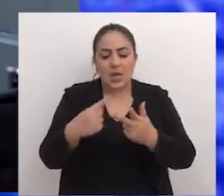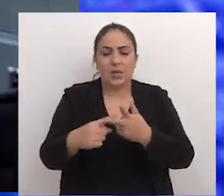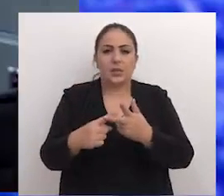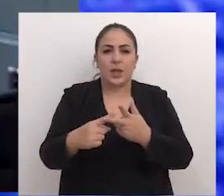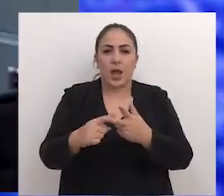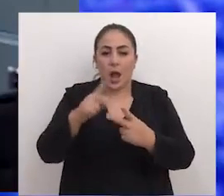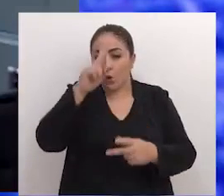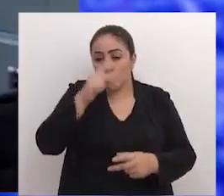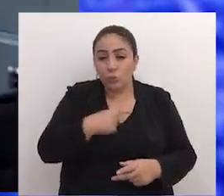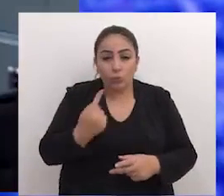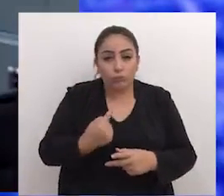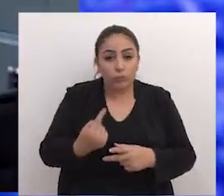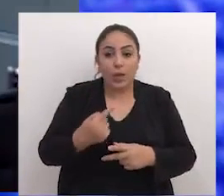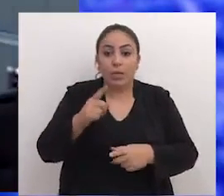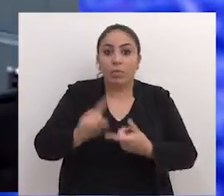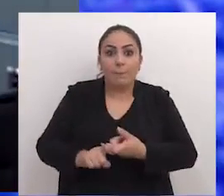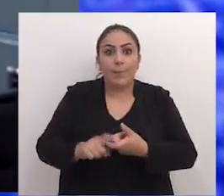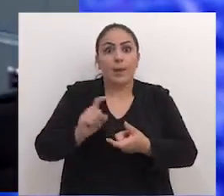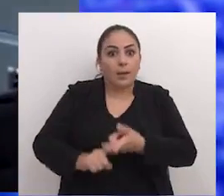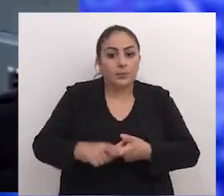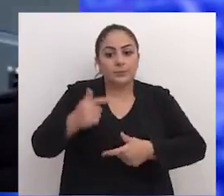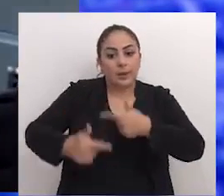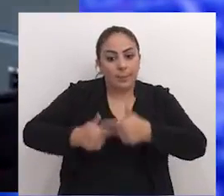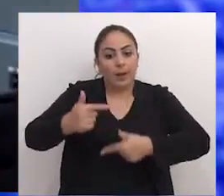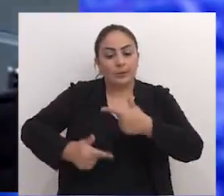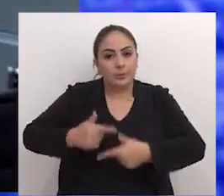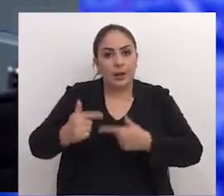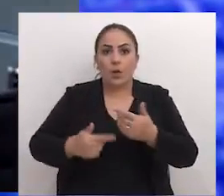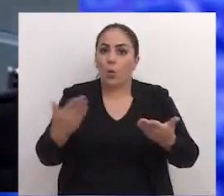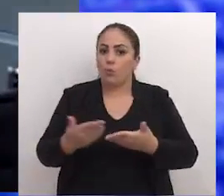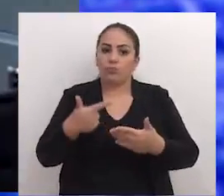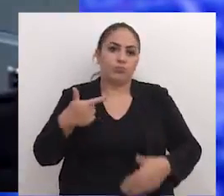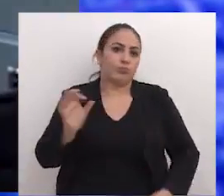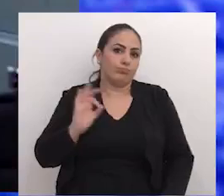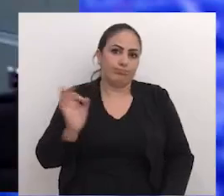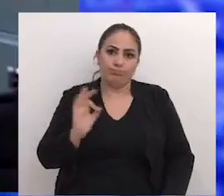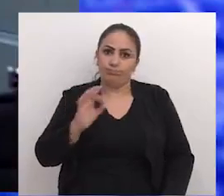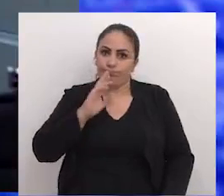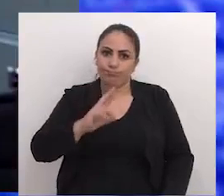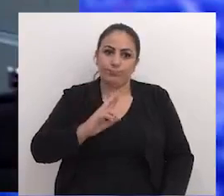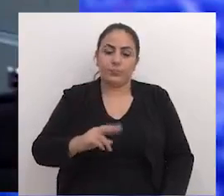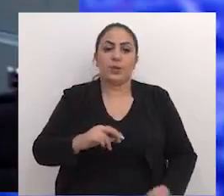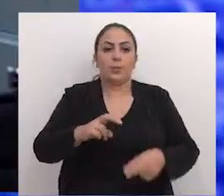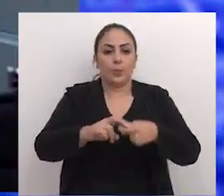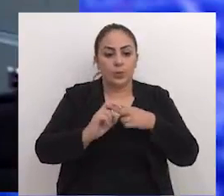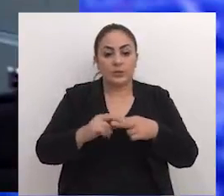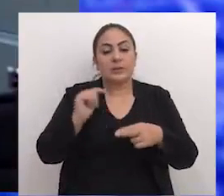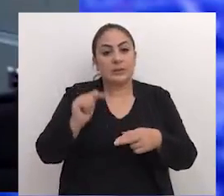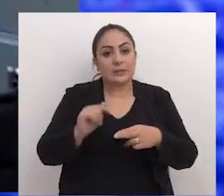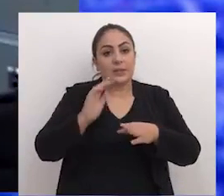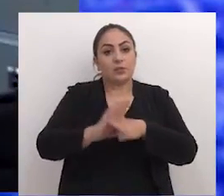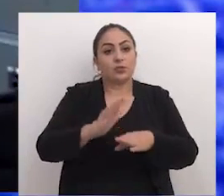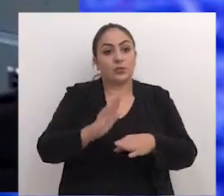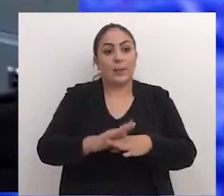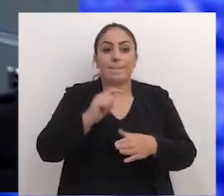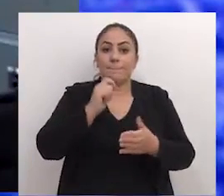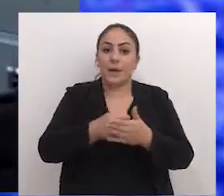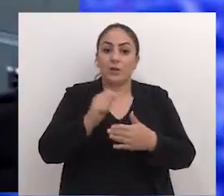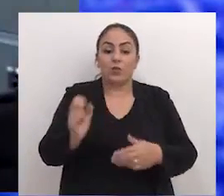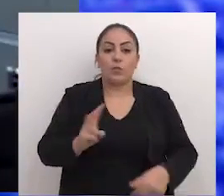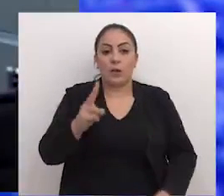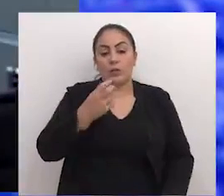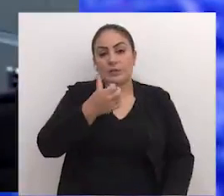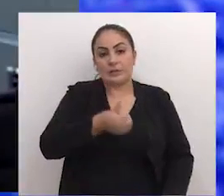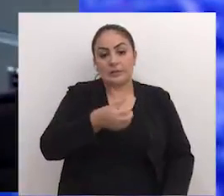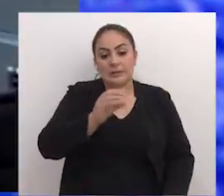aquele pequeno autônomo que depende do giro do comércio e hoje não está tendo resultado. Então, esse benefício ele é pago no